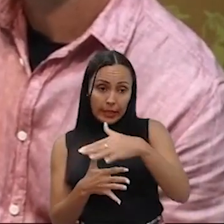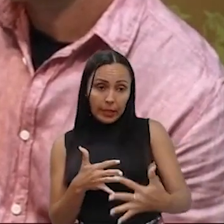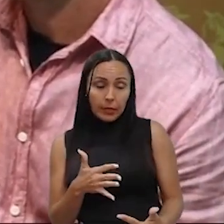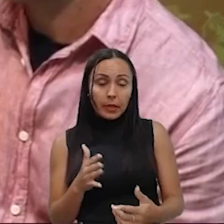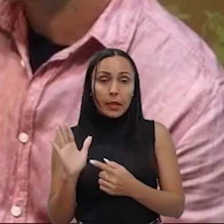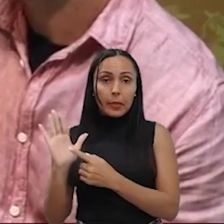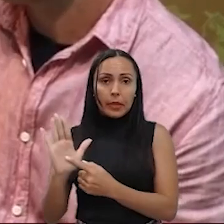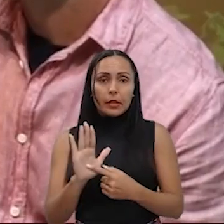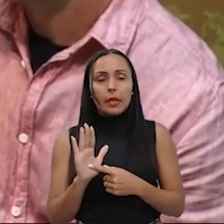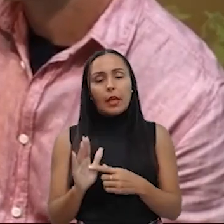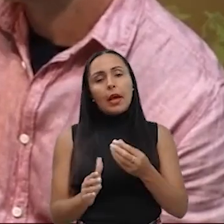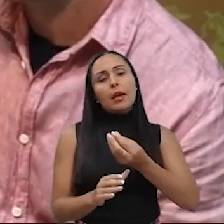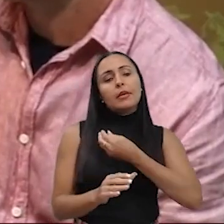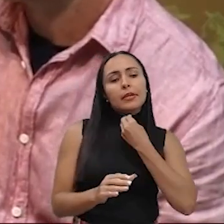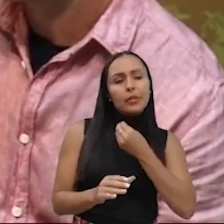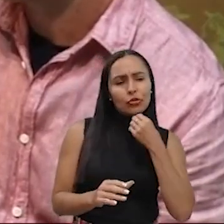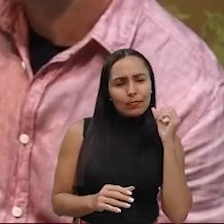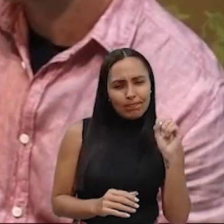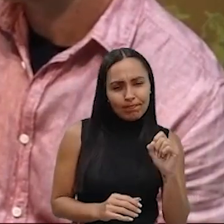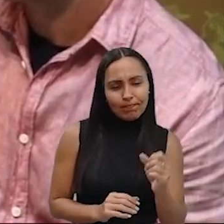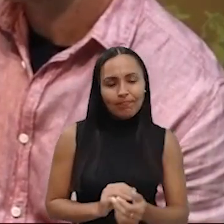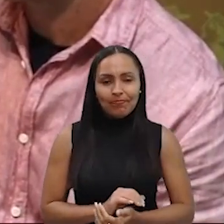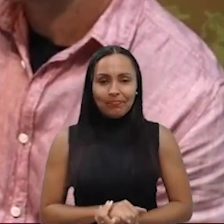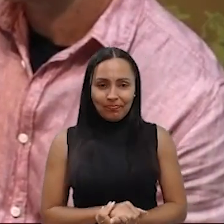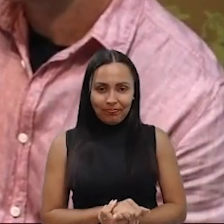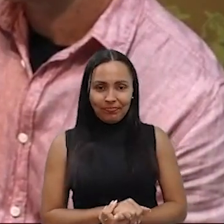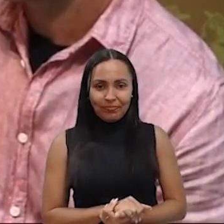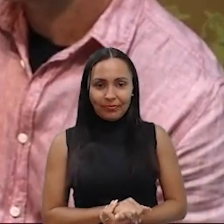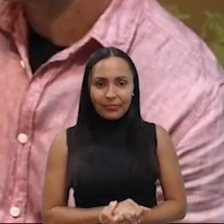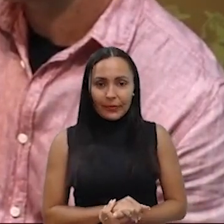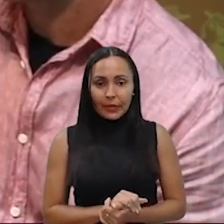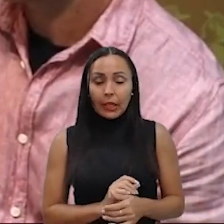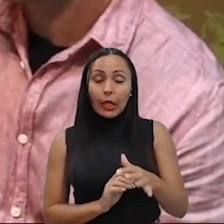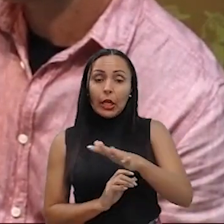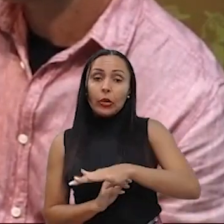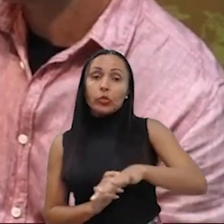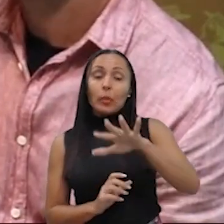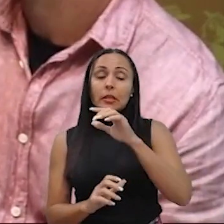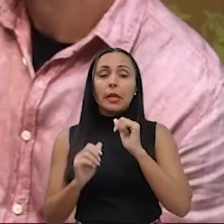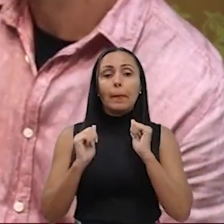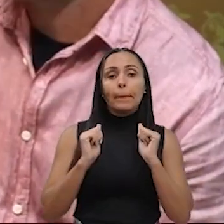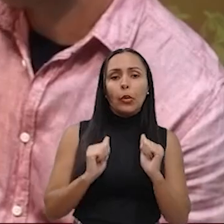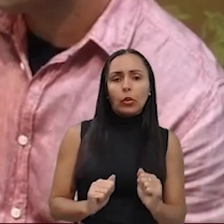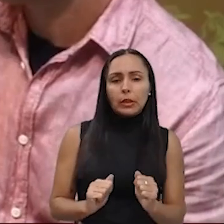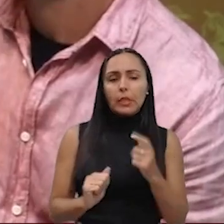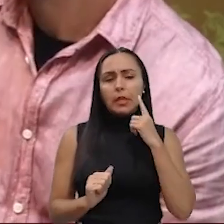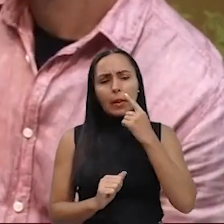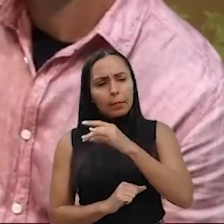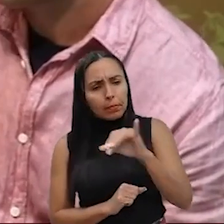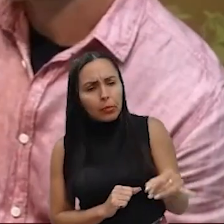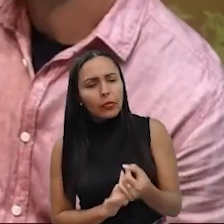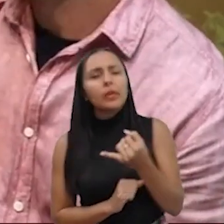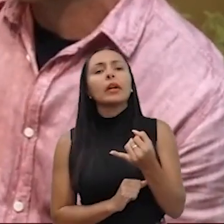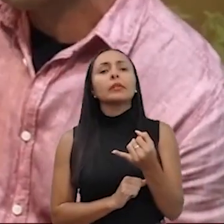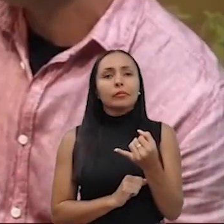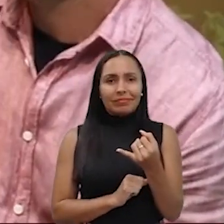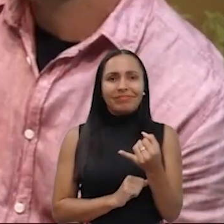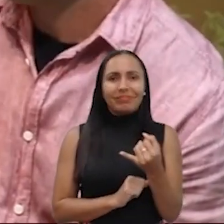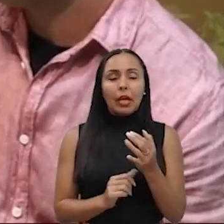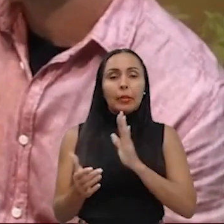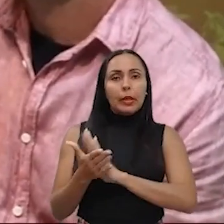espaço subrogado. Então, é um espaço em que pode ser super aproveitado pelo